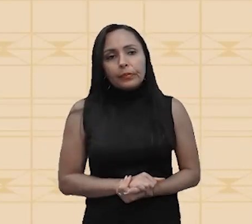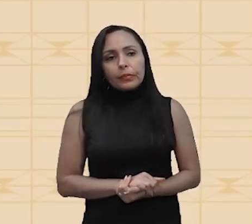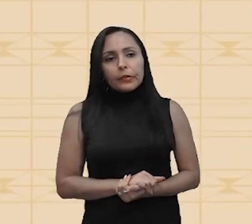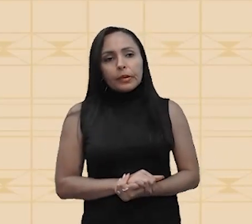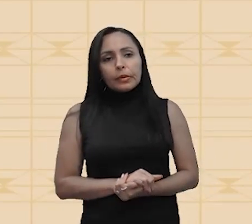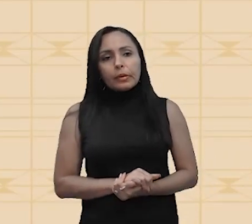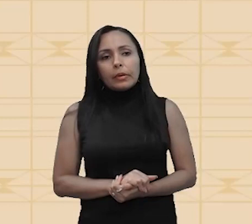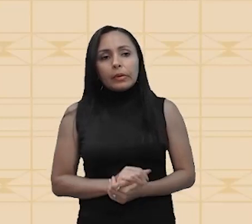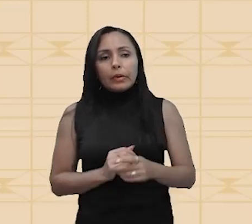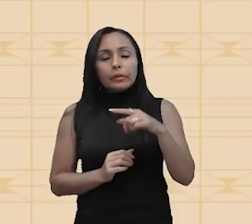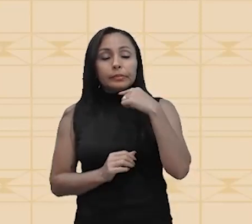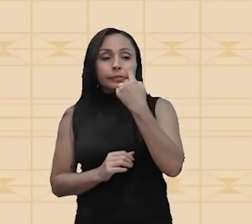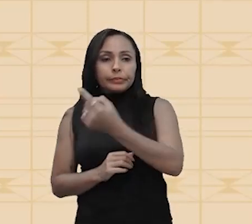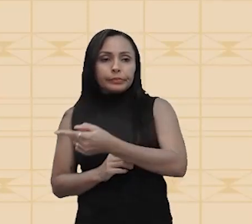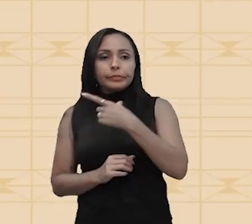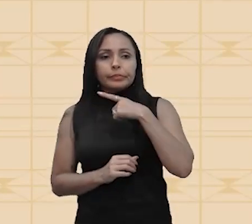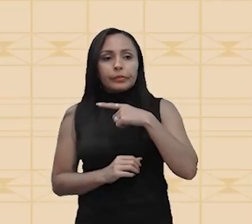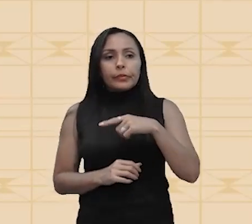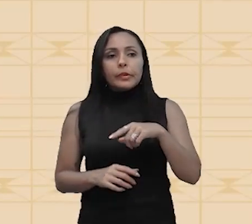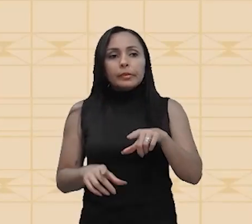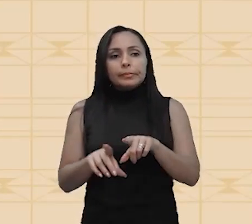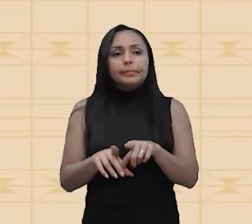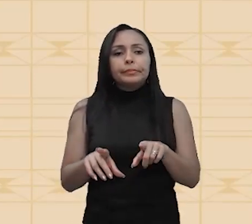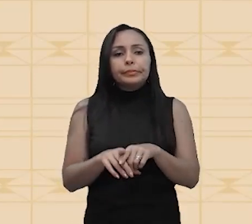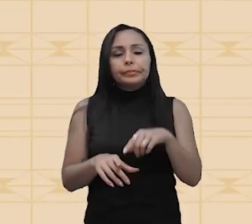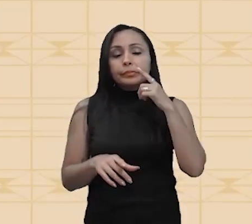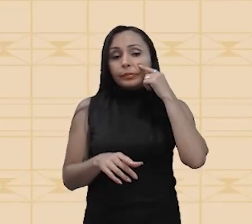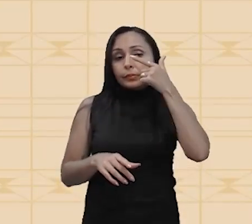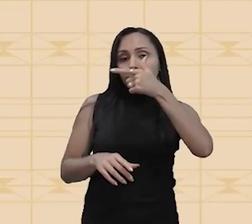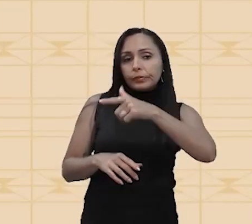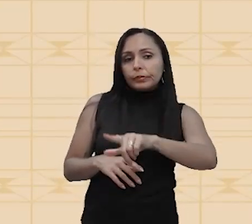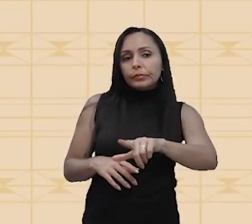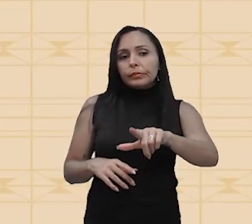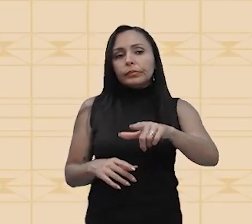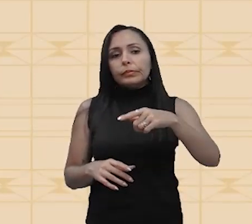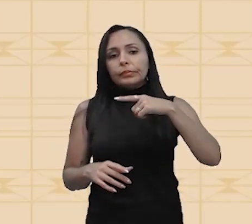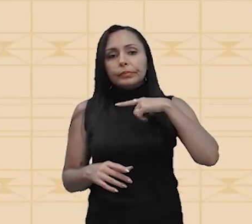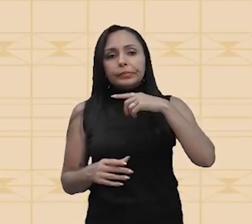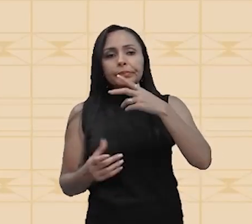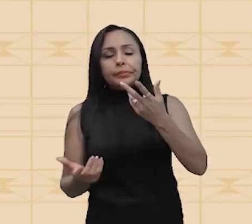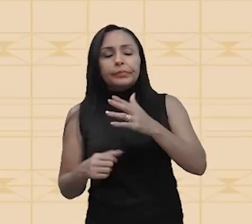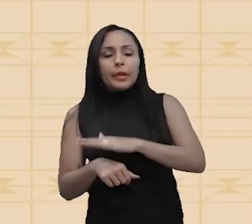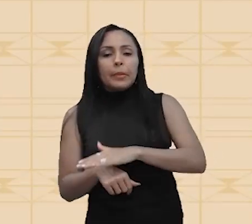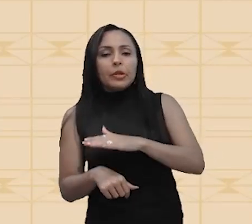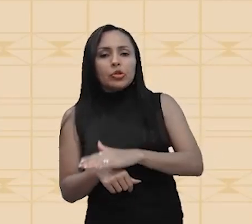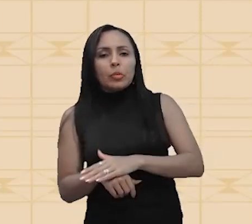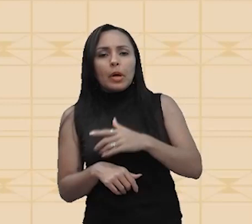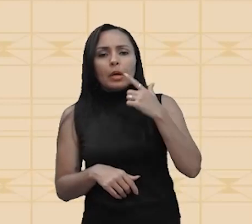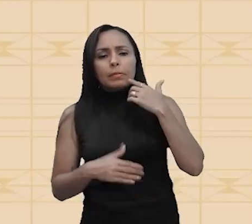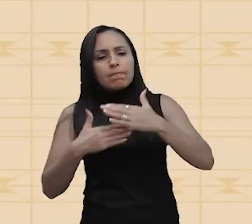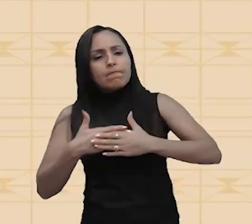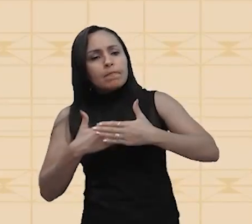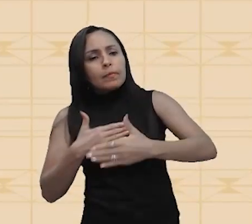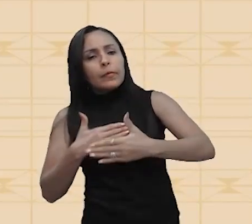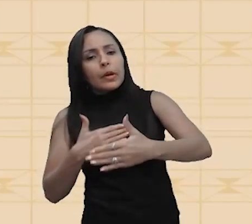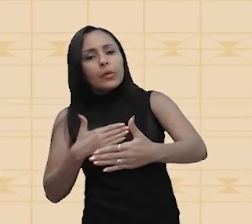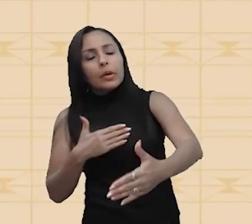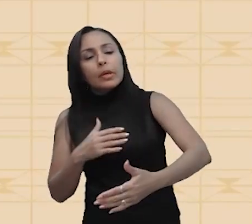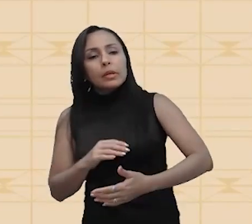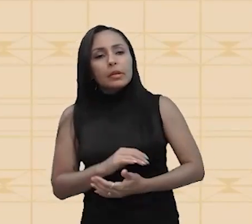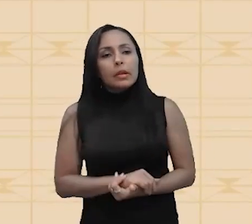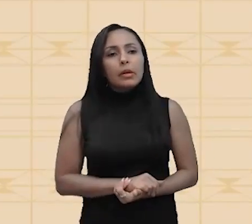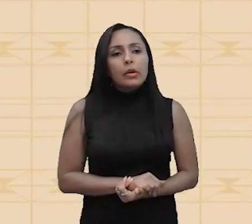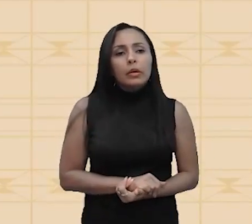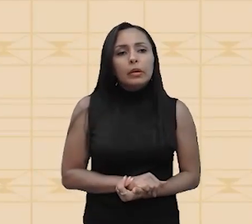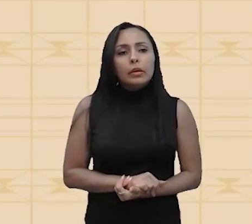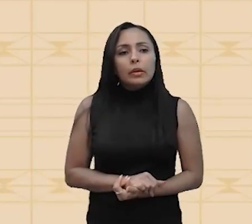nós temos uma onda, caso uma outra onda ela tenha a mesma frequência que a nossa, no caso,